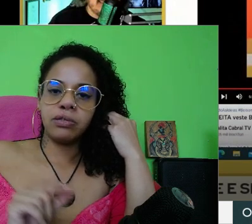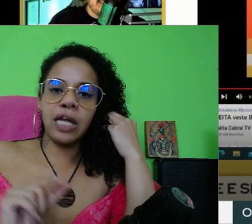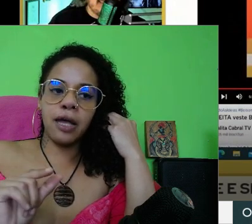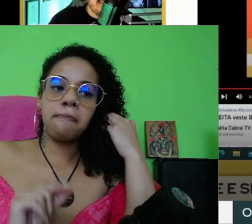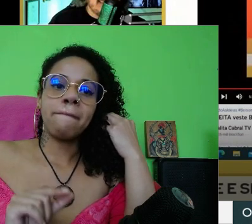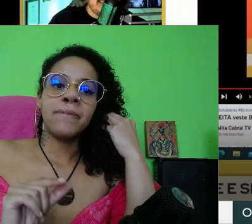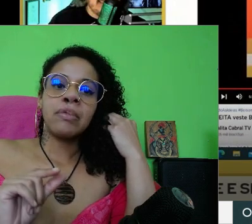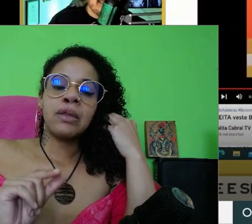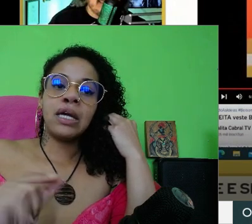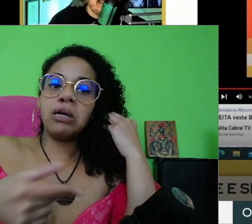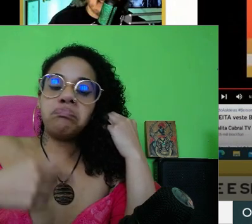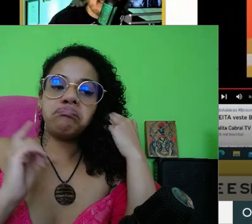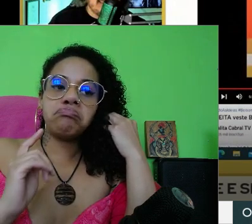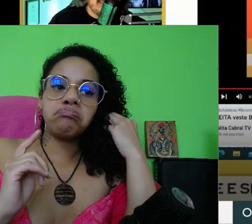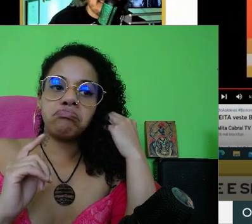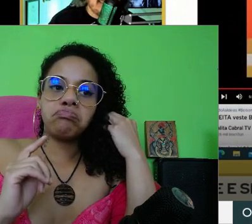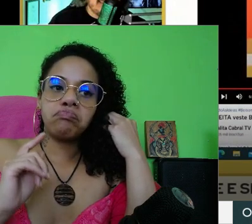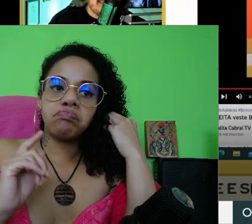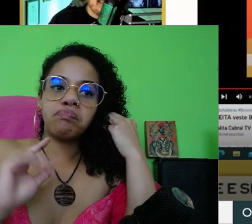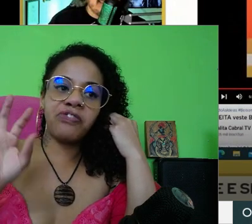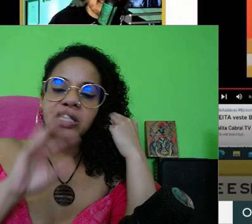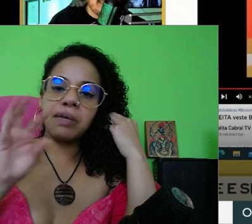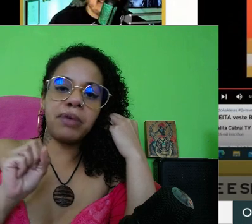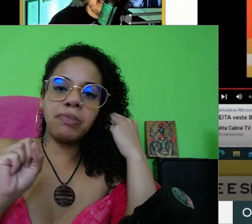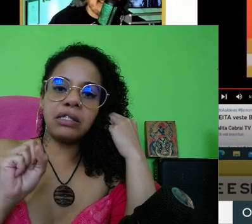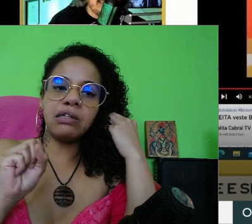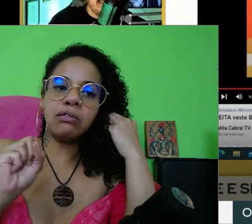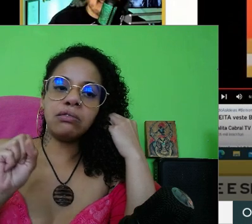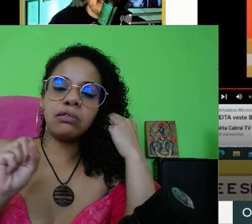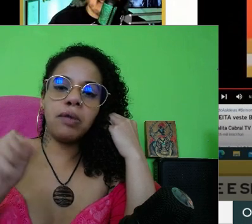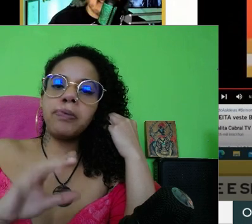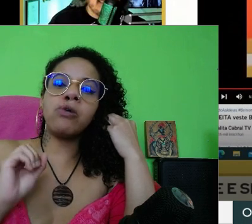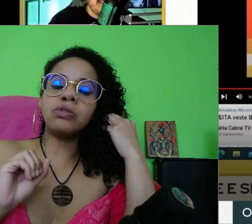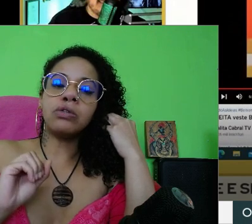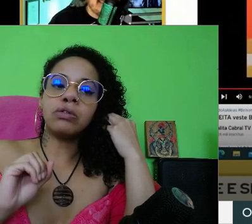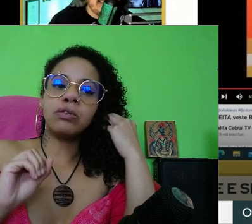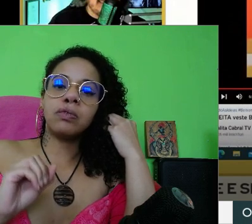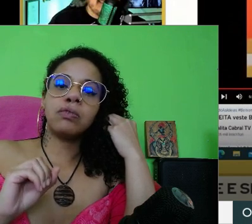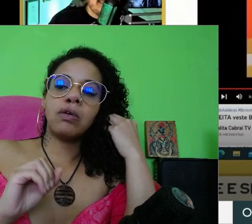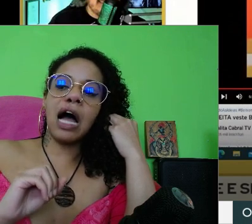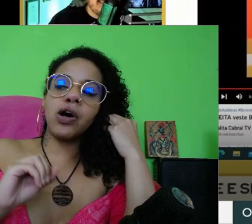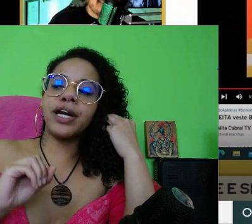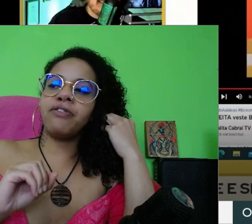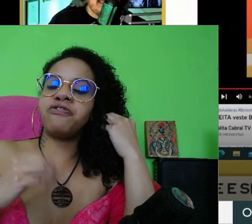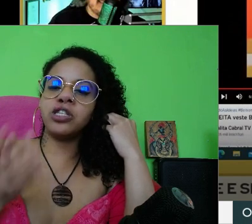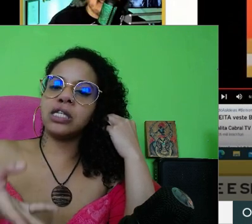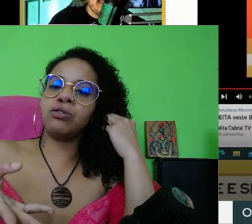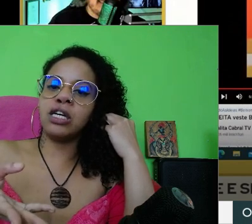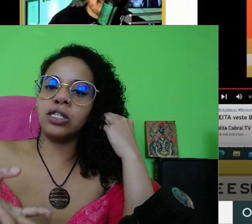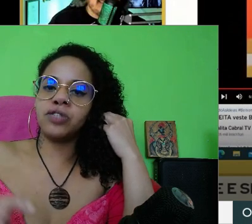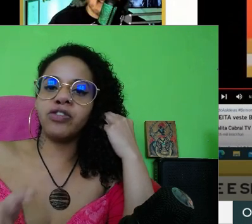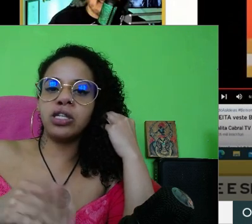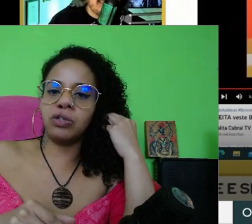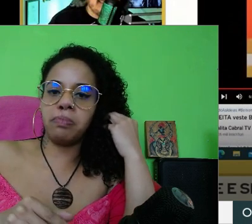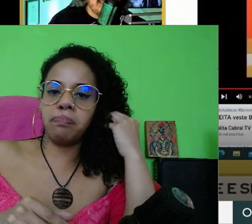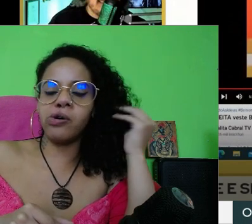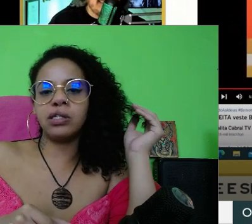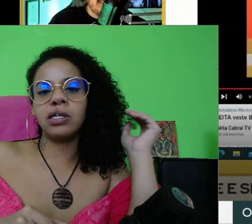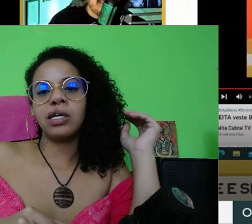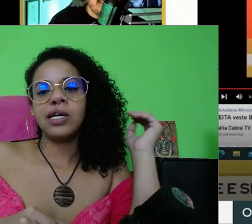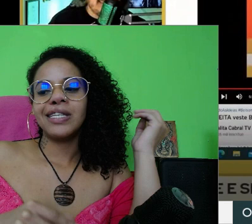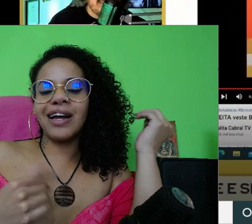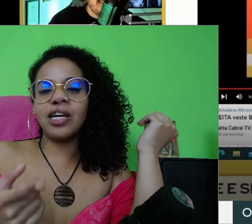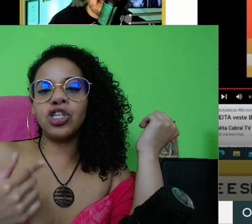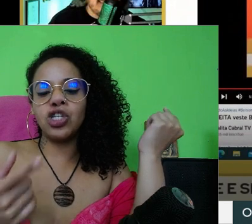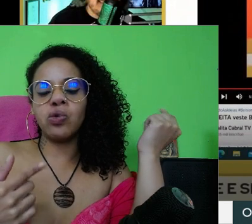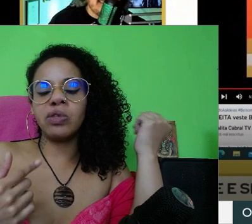né e fez a premissa e pronto agora antes depois